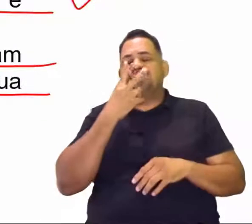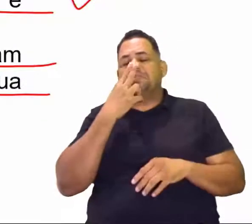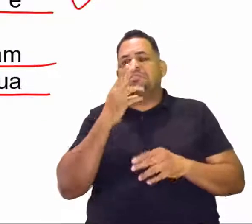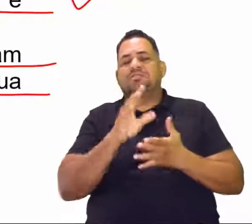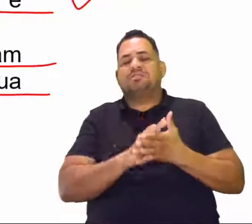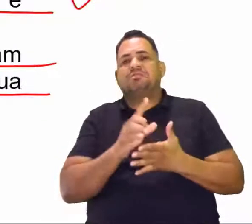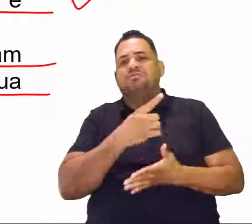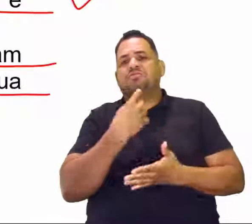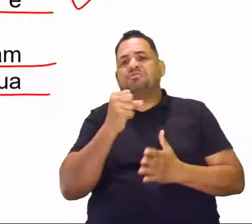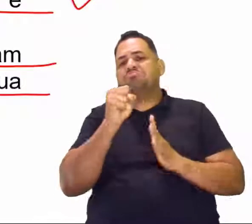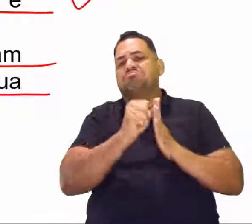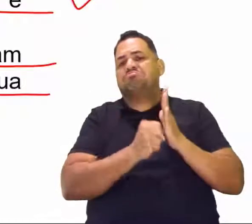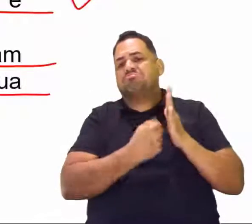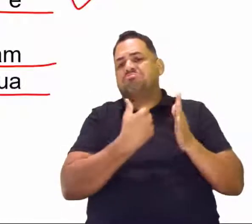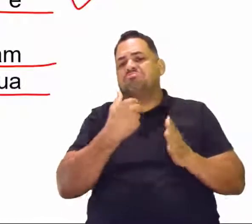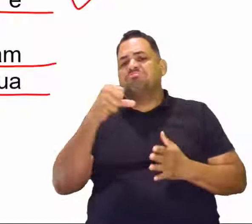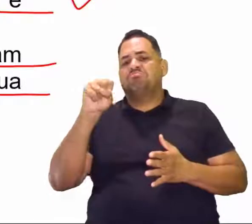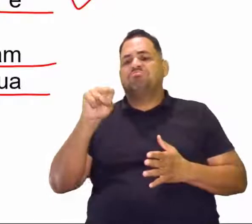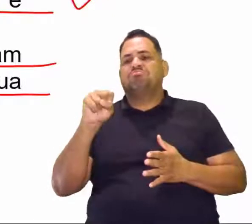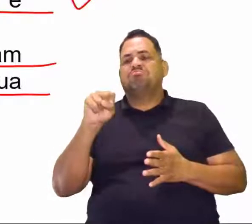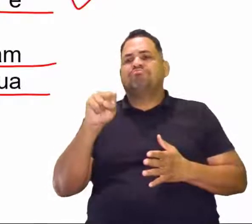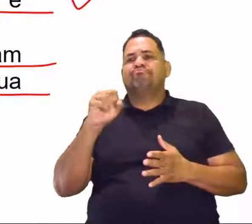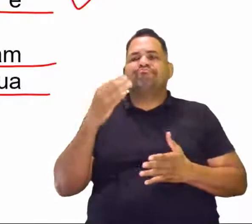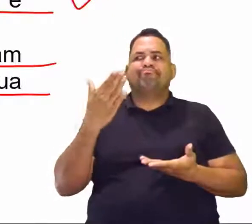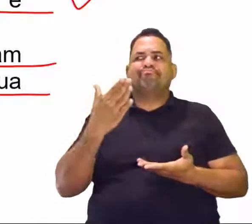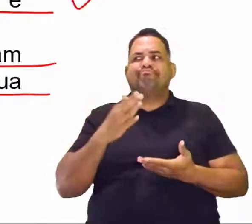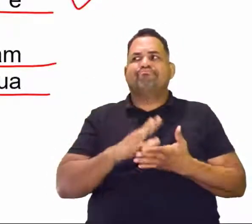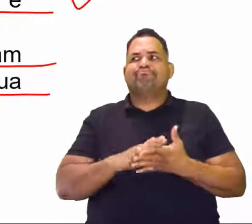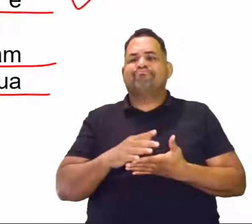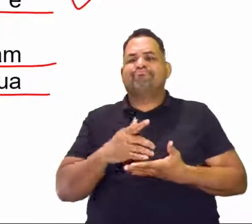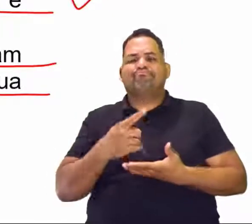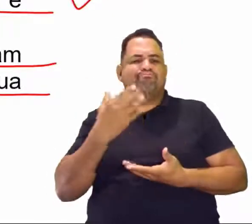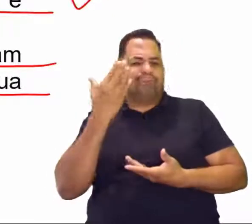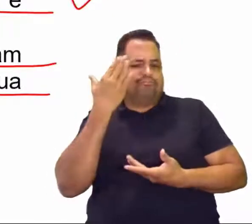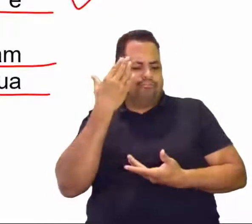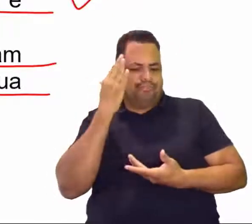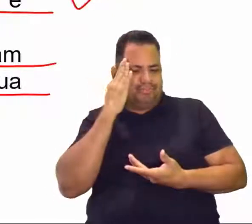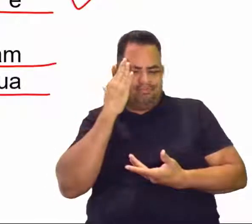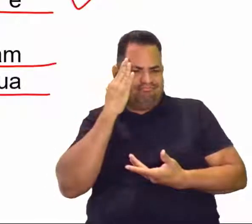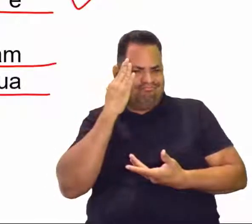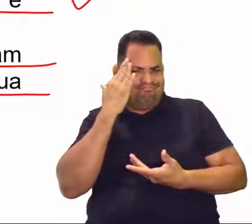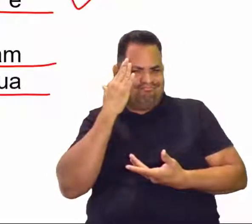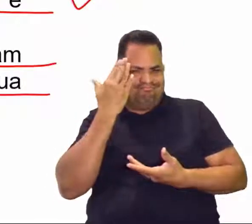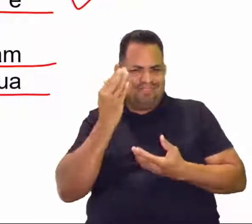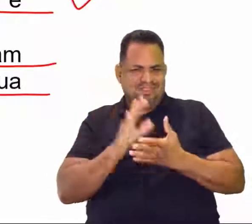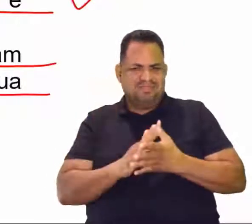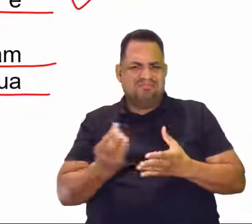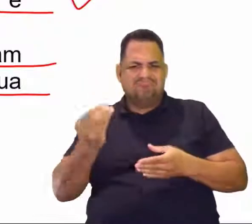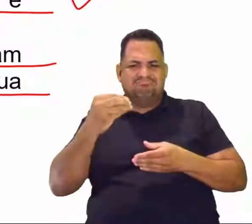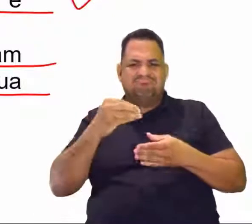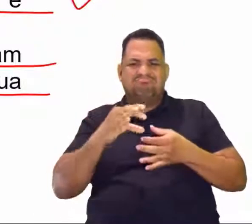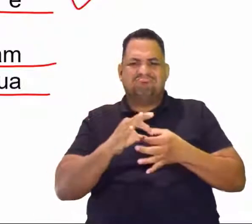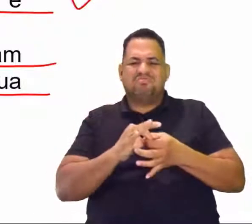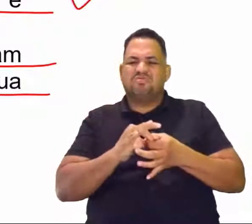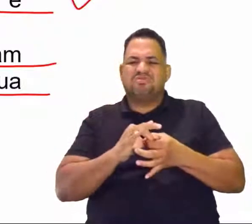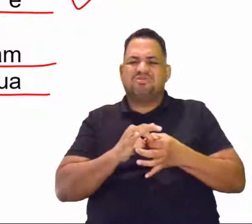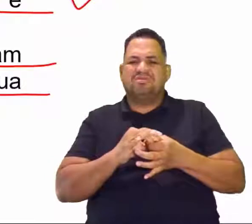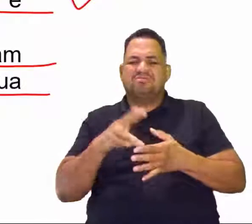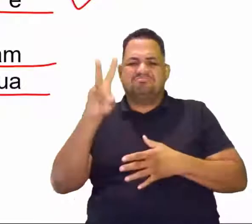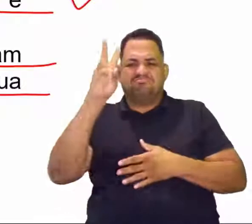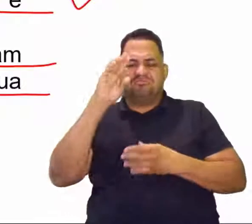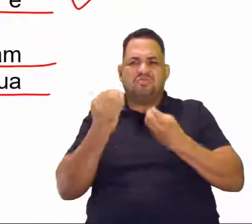18 e sem entender sem procurar entendeu o contexto histórico que isso foi criado